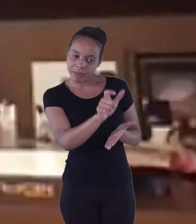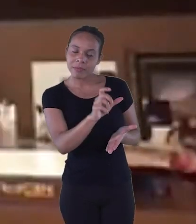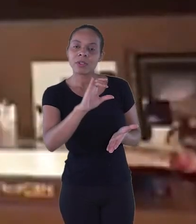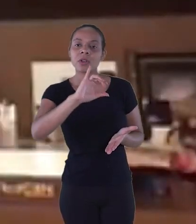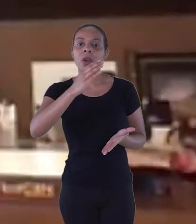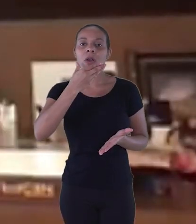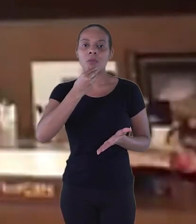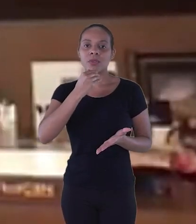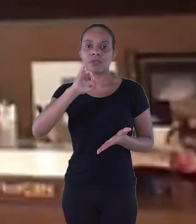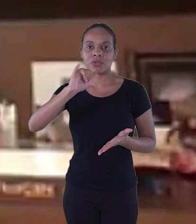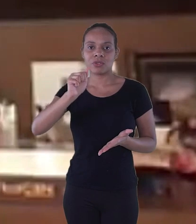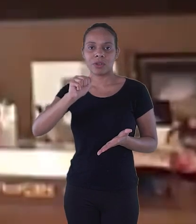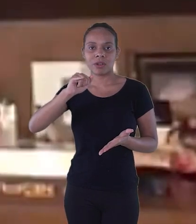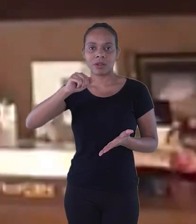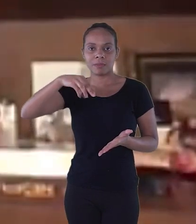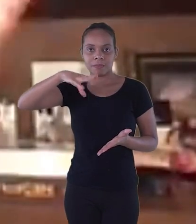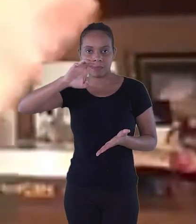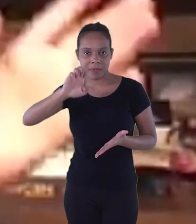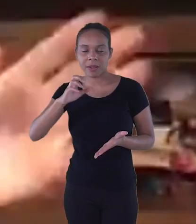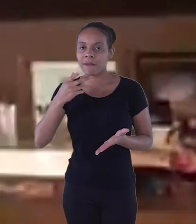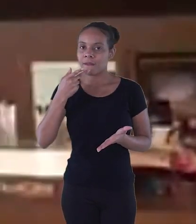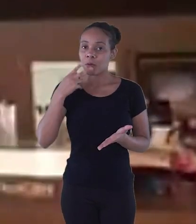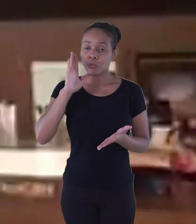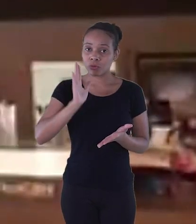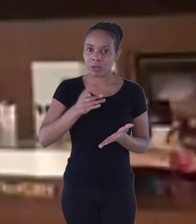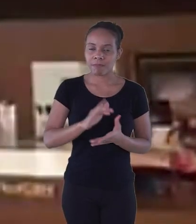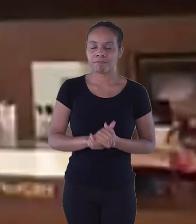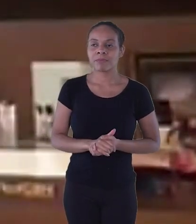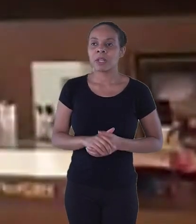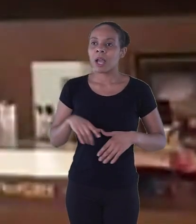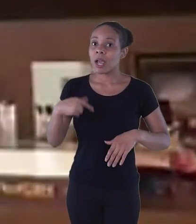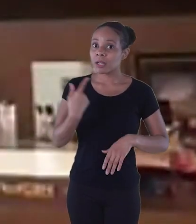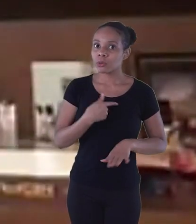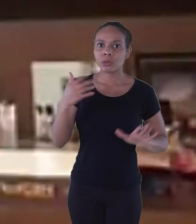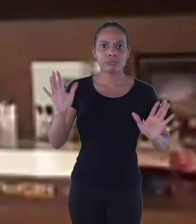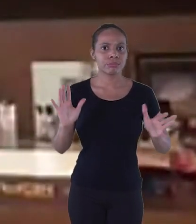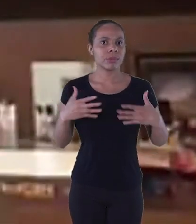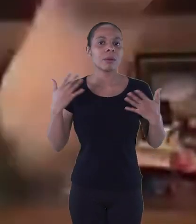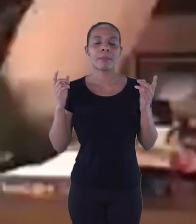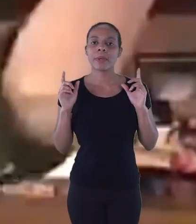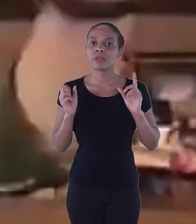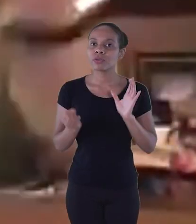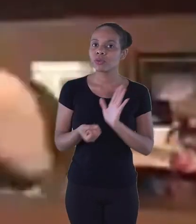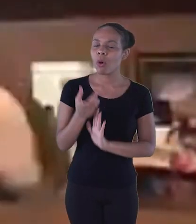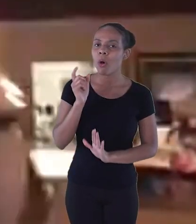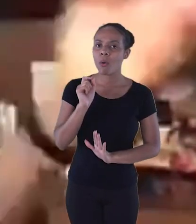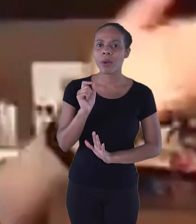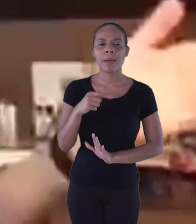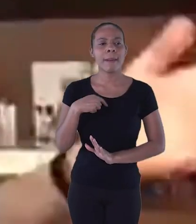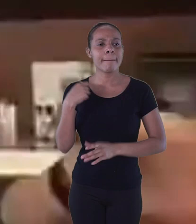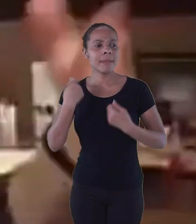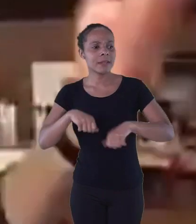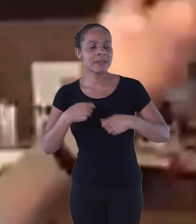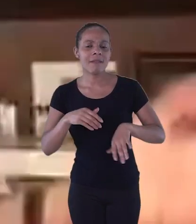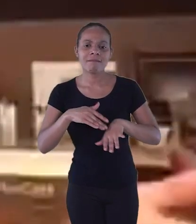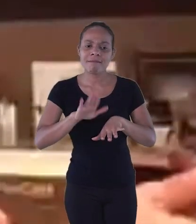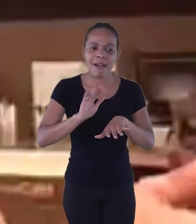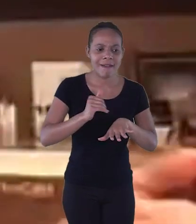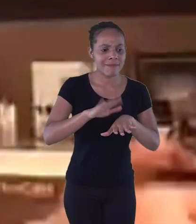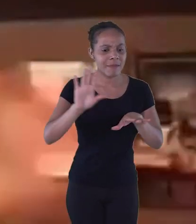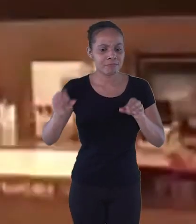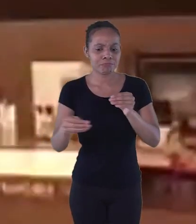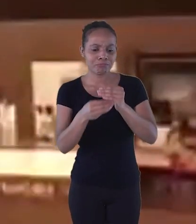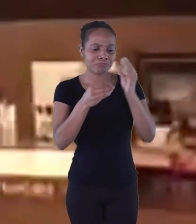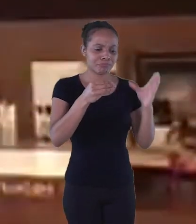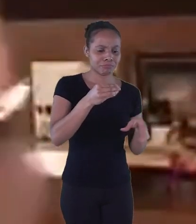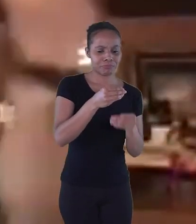foi nossa companheira, porque, de repente, a gente inventou que tinha que ter lei a mais para fazer a relação. No final, tinha o